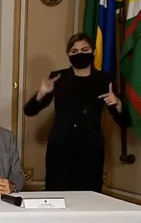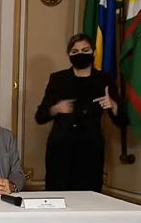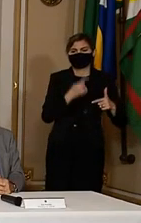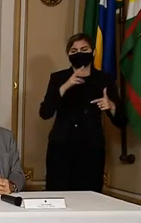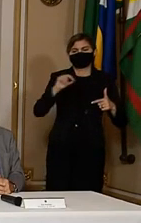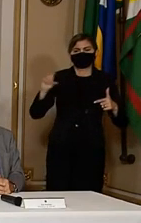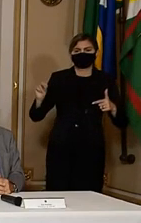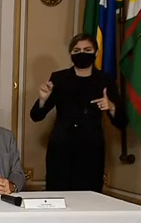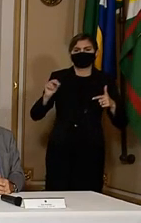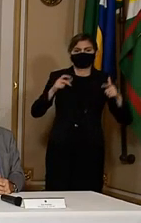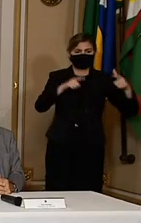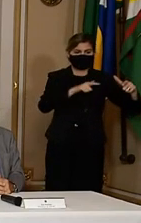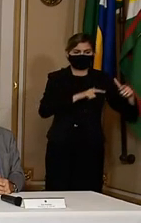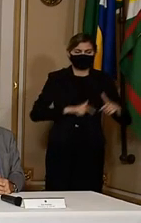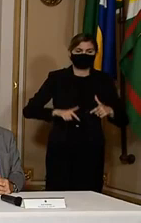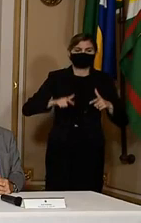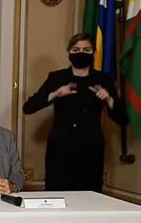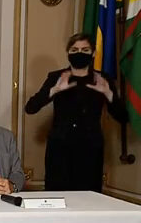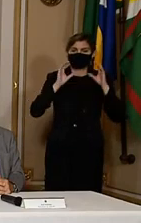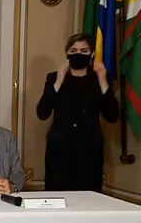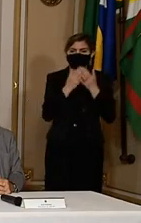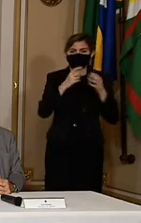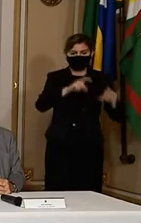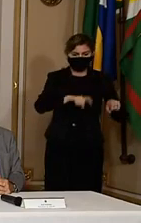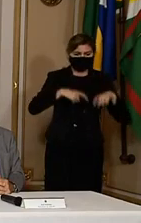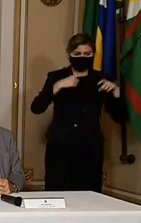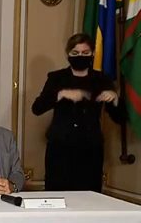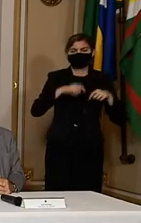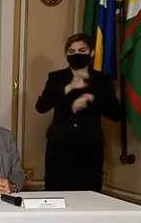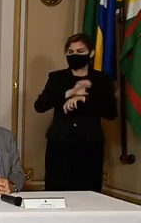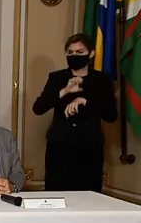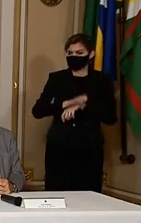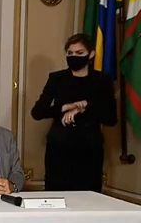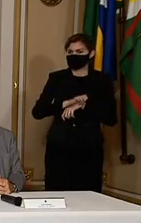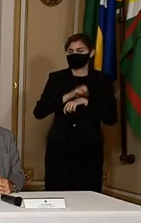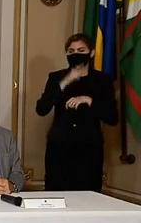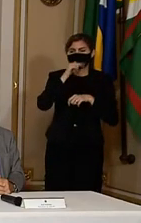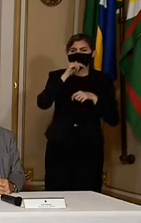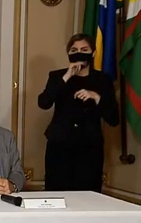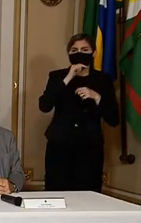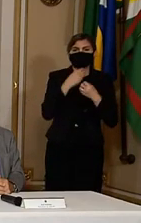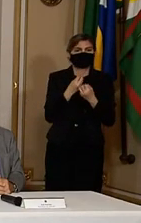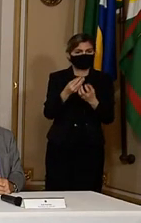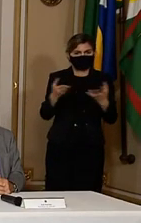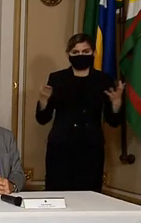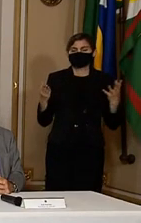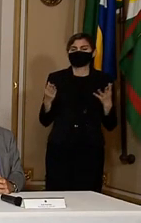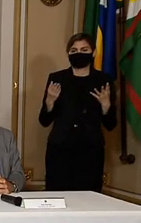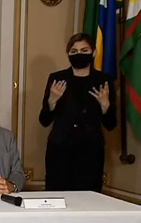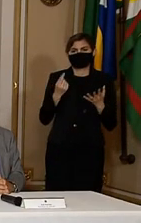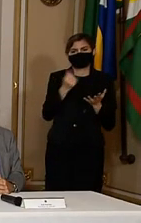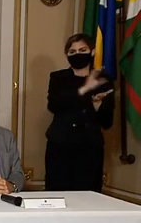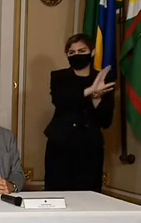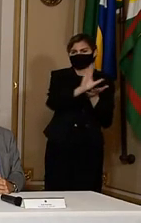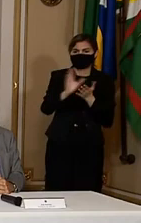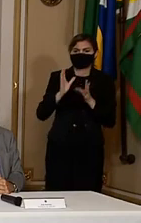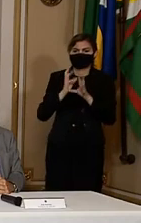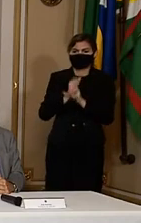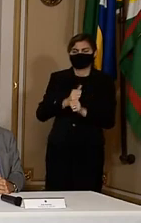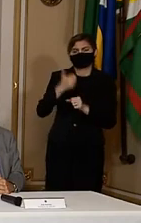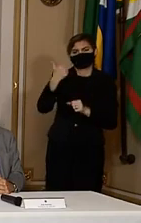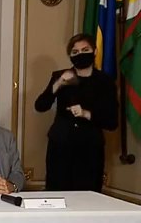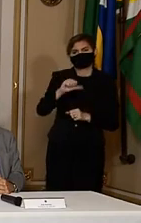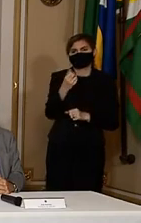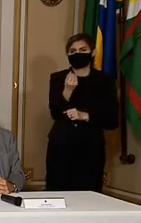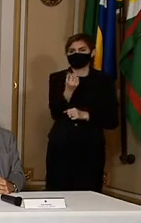pequenas barragens em comunidades Rurais do Estado Programa Água para Todos no investimento total